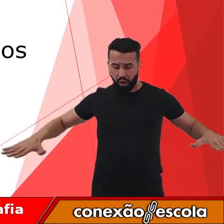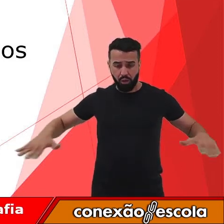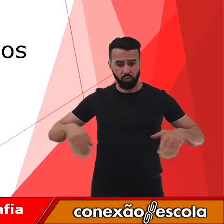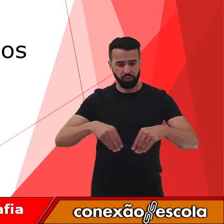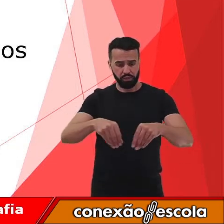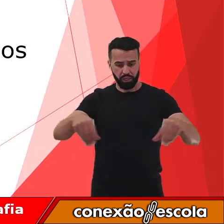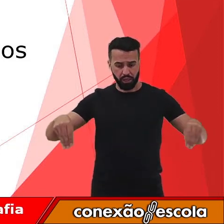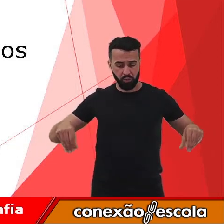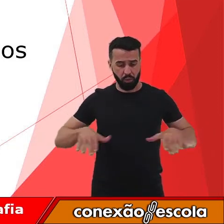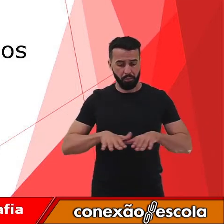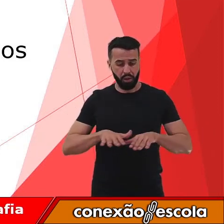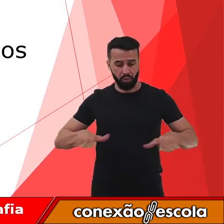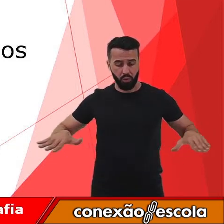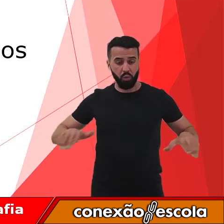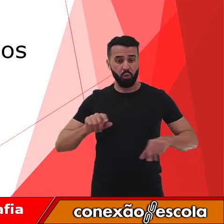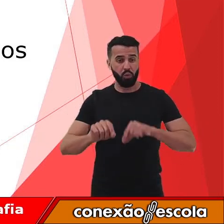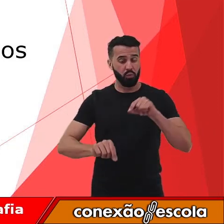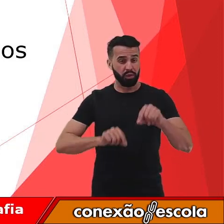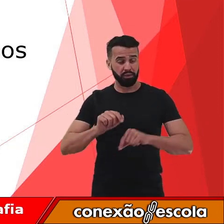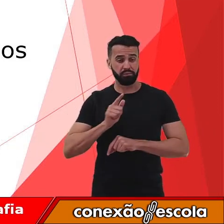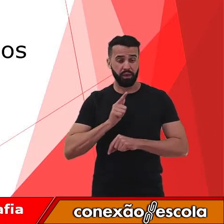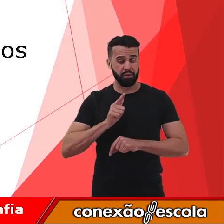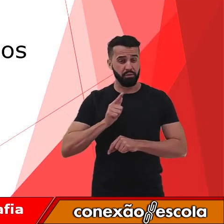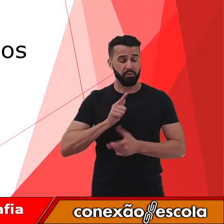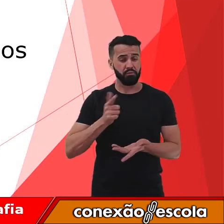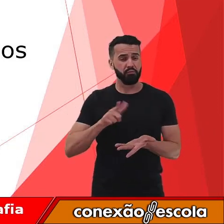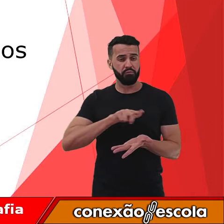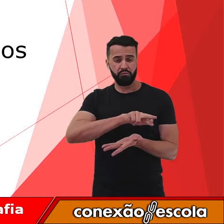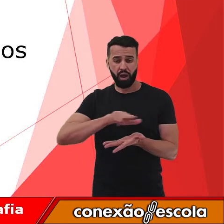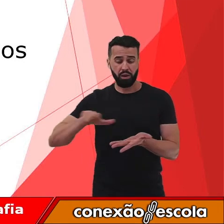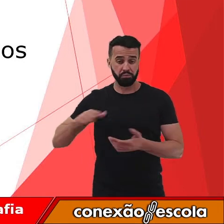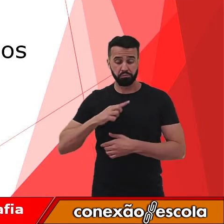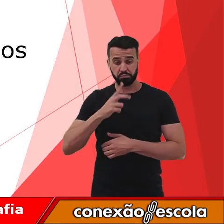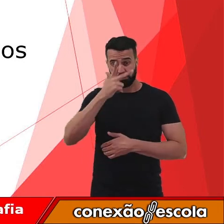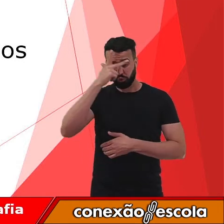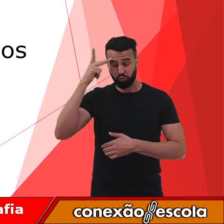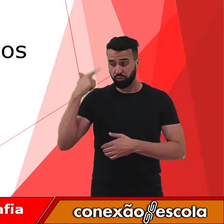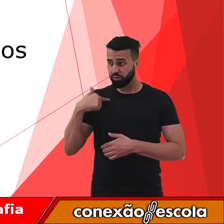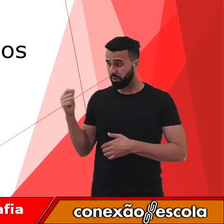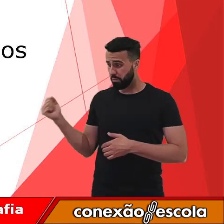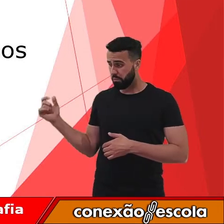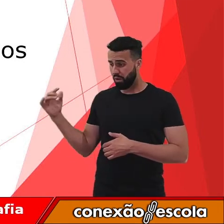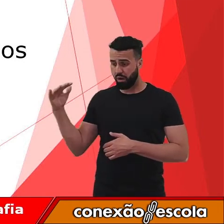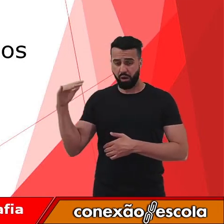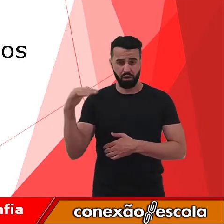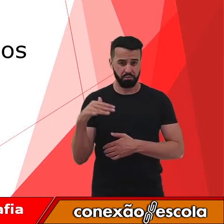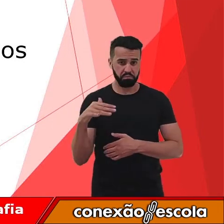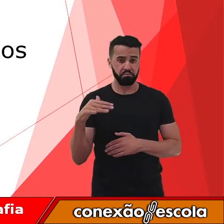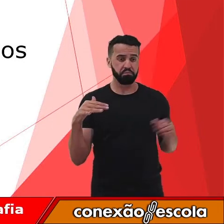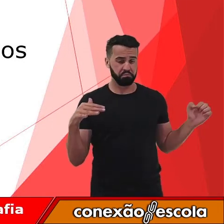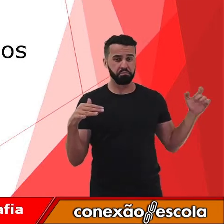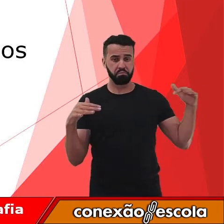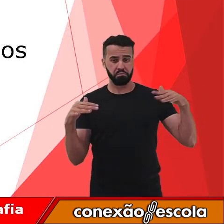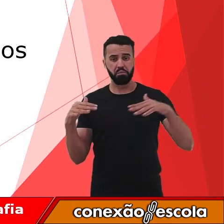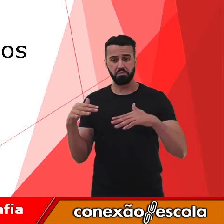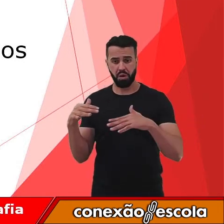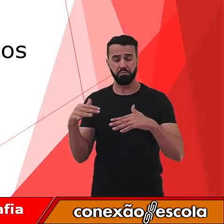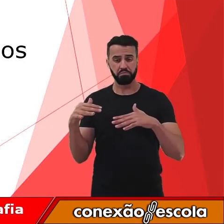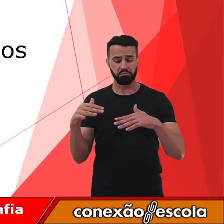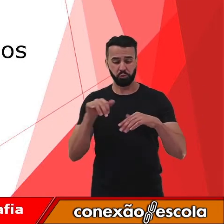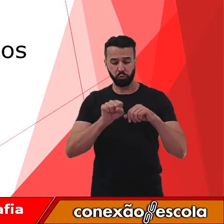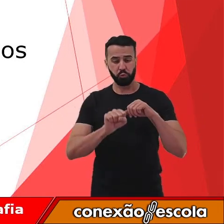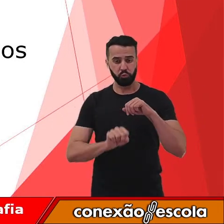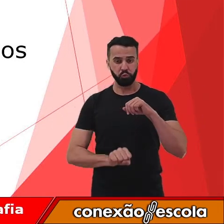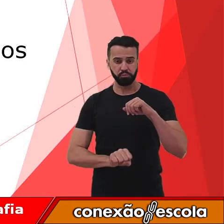terrenos planos, atraíram diversos migrantes ao longo da história dessa região. Além disso,